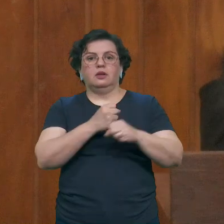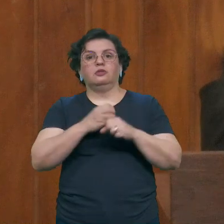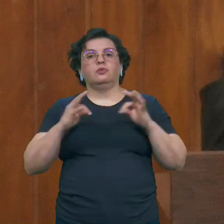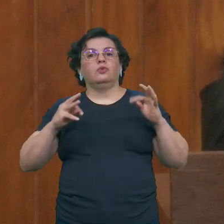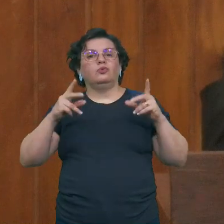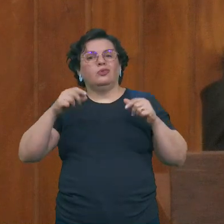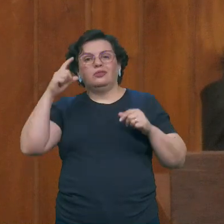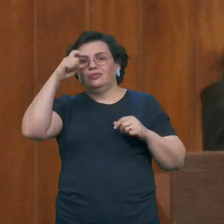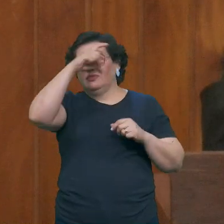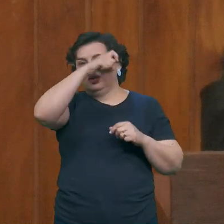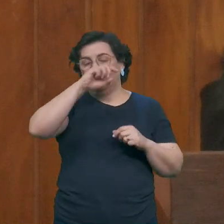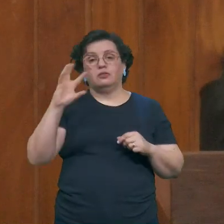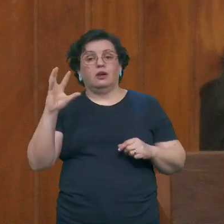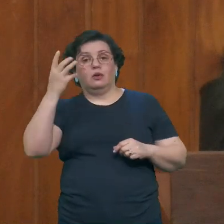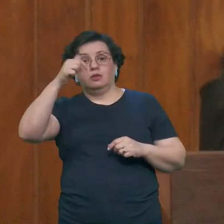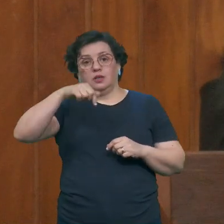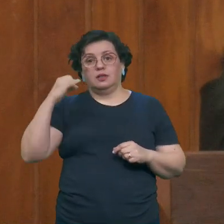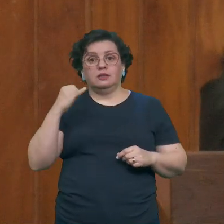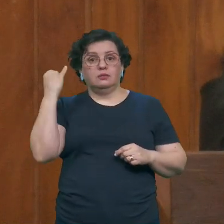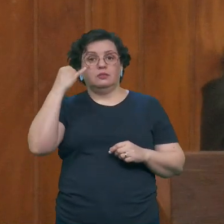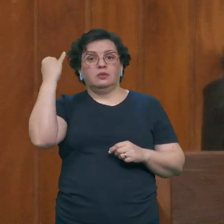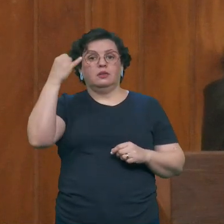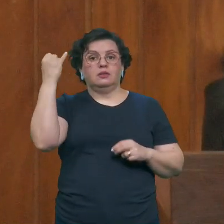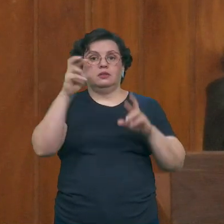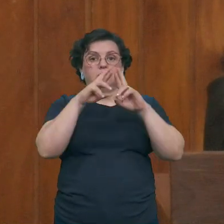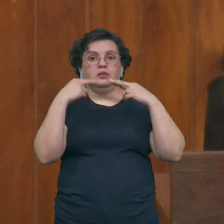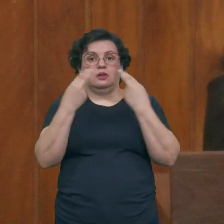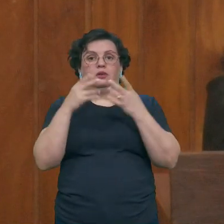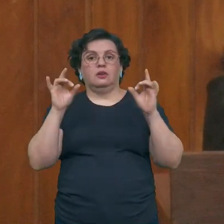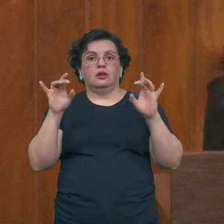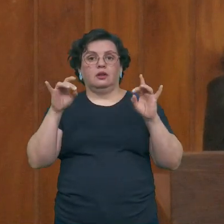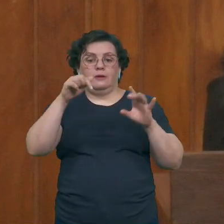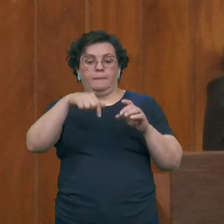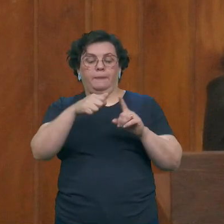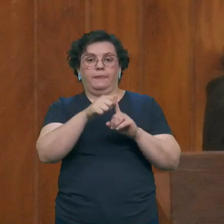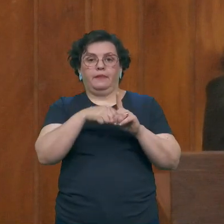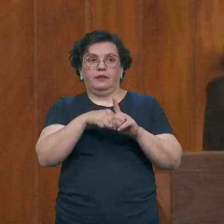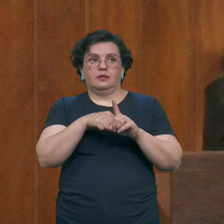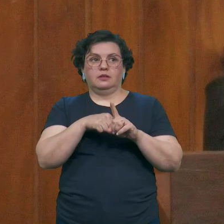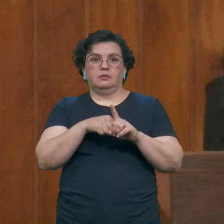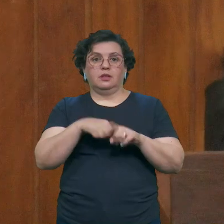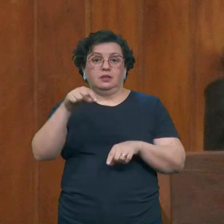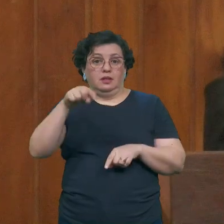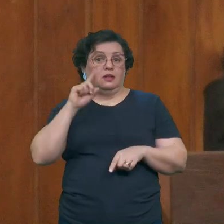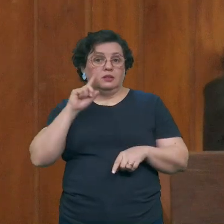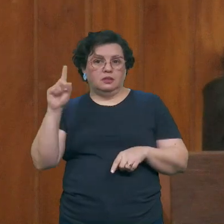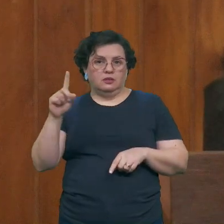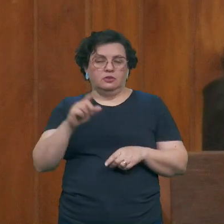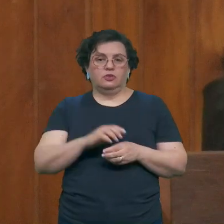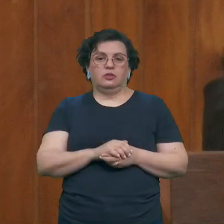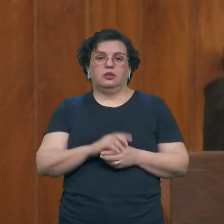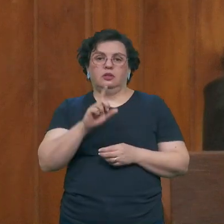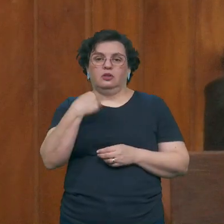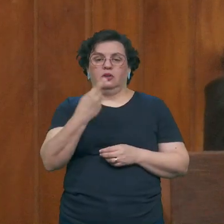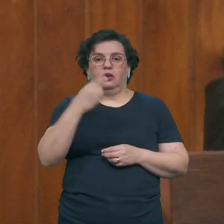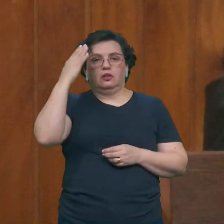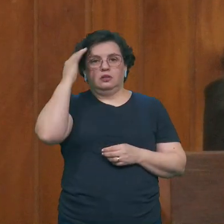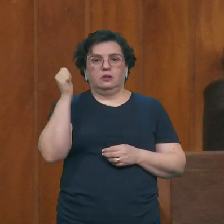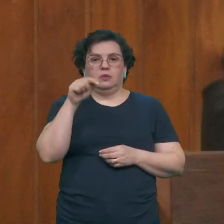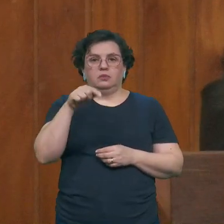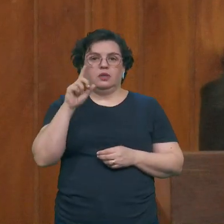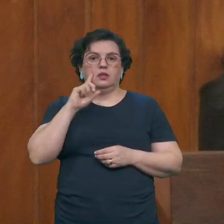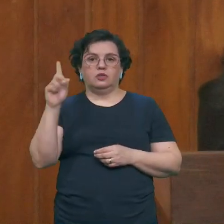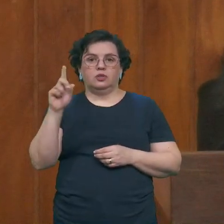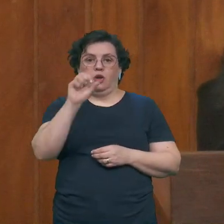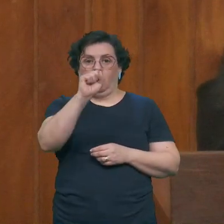dificuldades, acontecer essa tão importante sessão solene, nesse mês. Sabemos que a data é 8